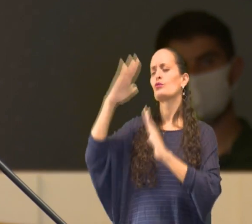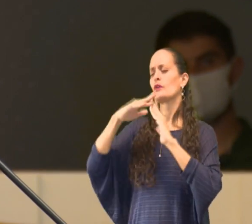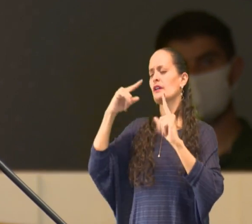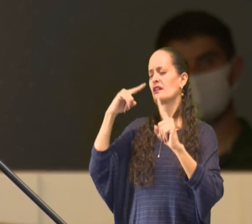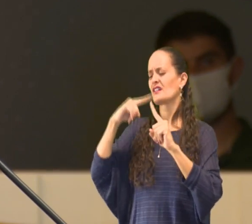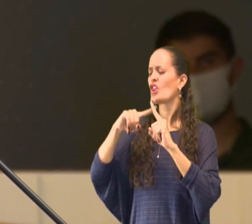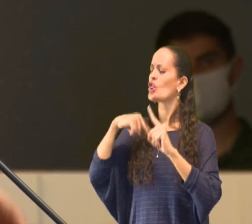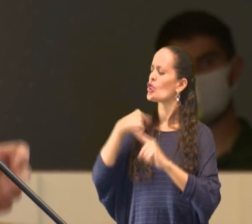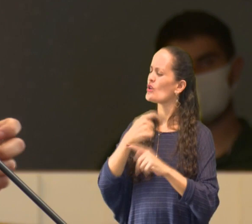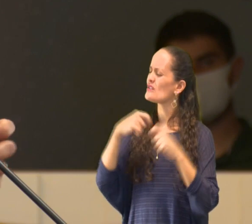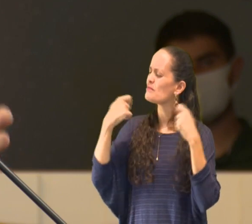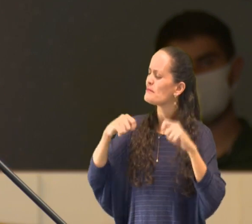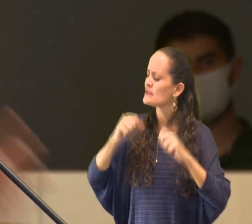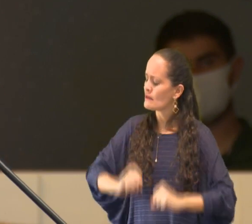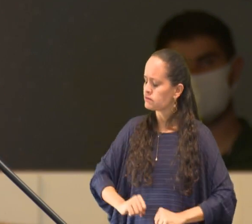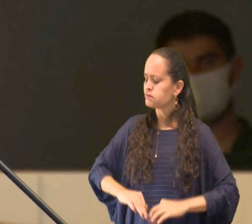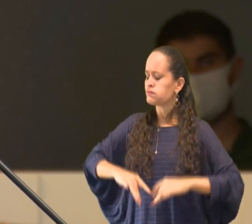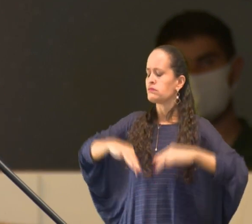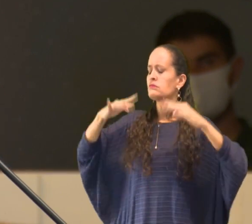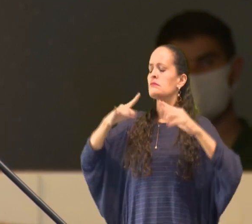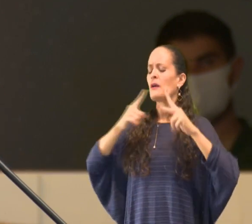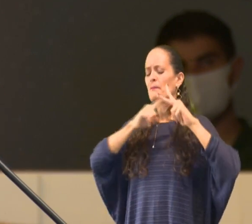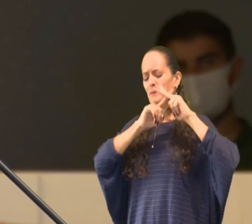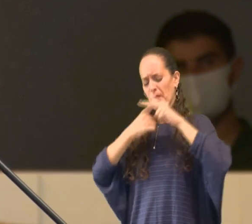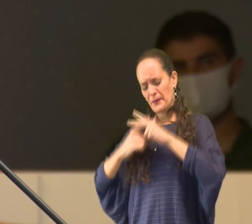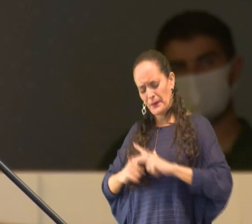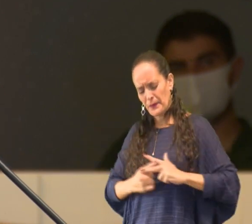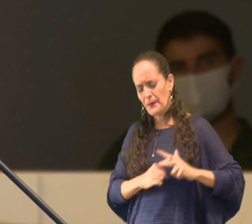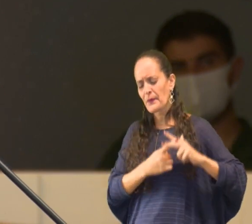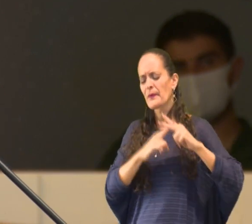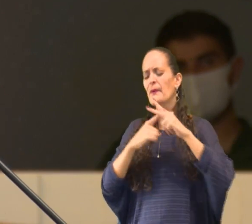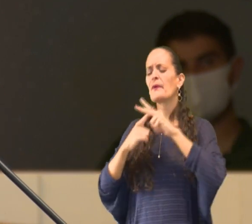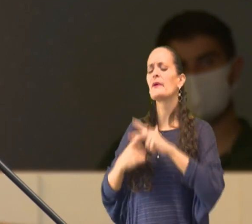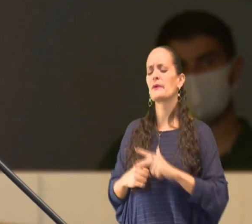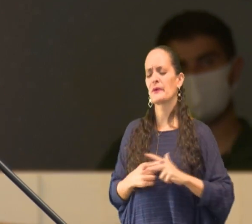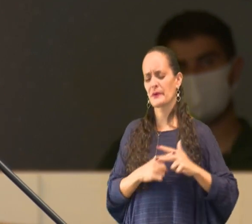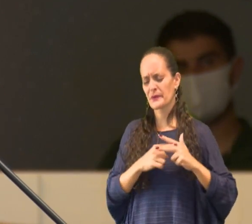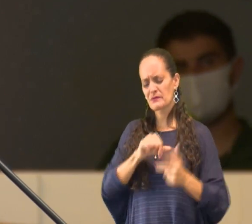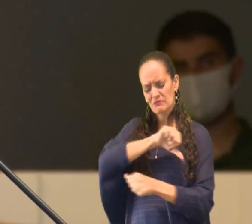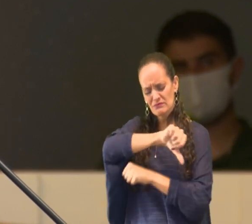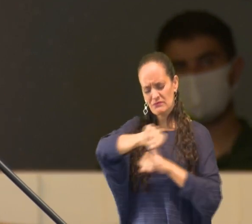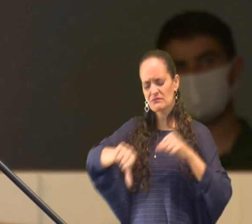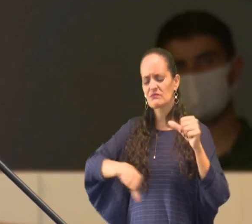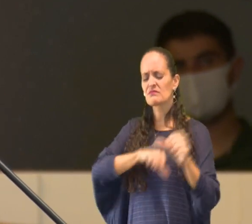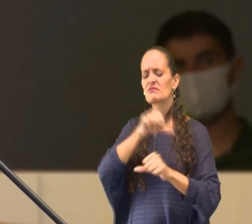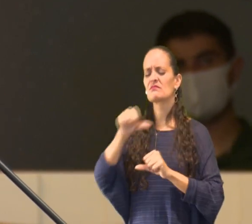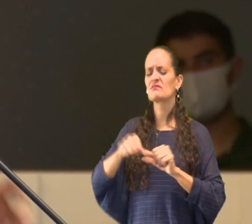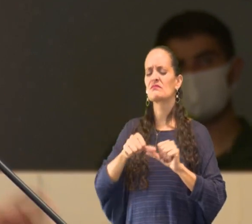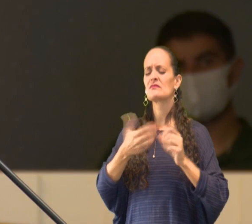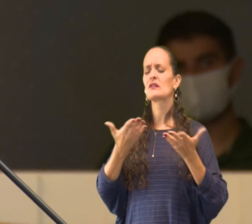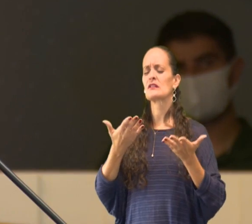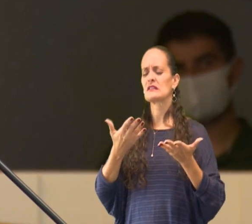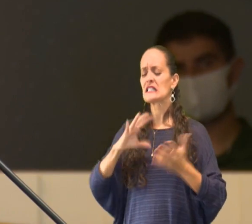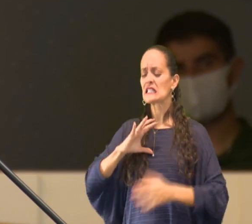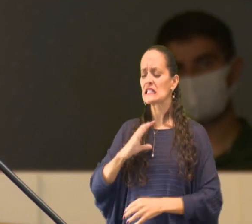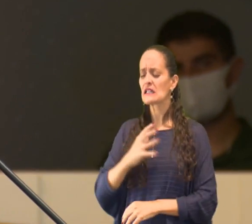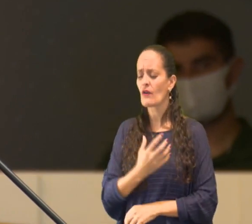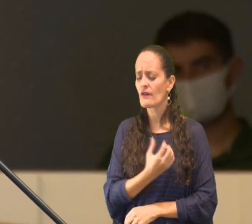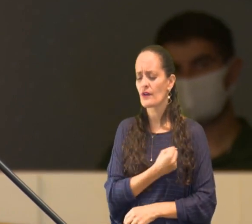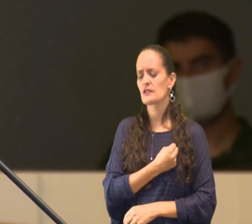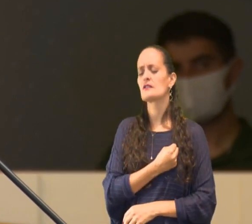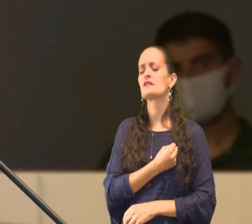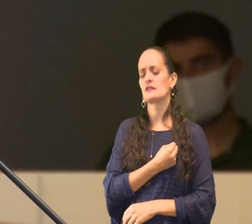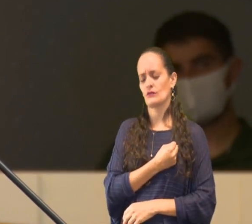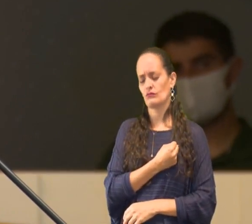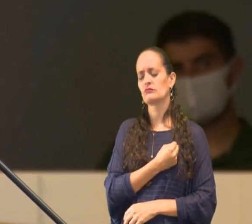edificados, que haja conserto, que haja, ó Deus, restabelecimento de propósito, que haja salvação